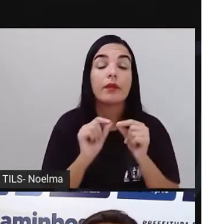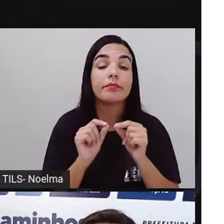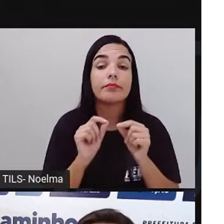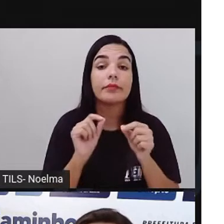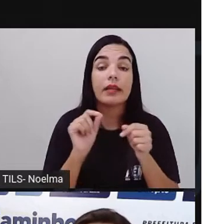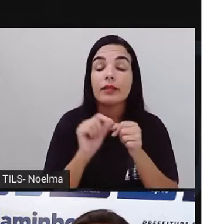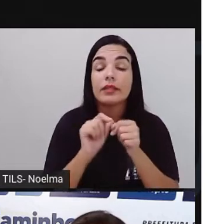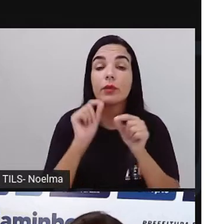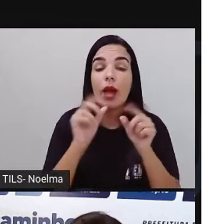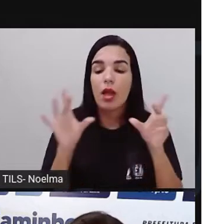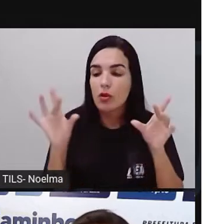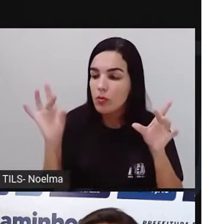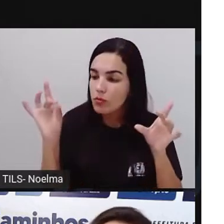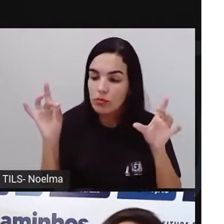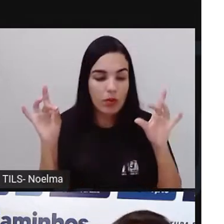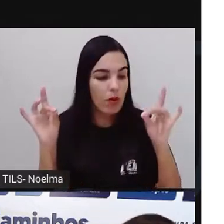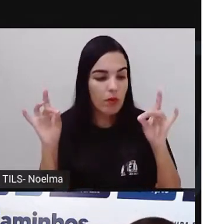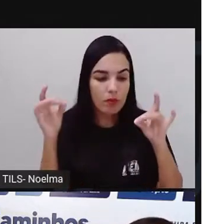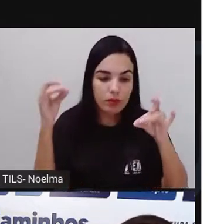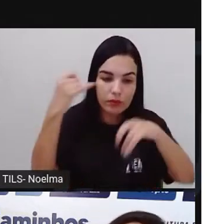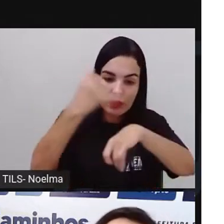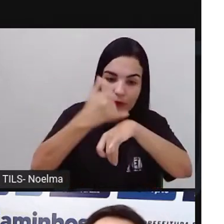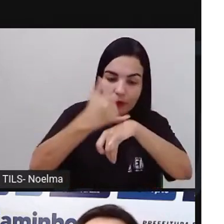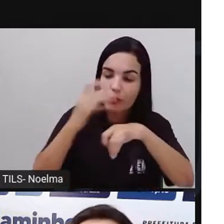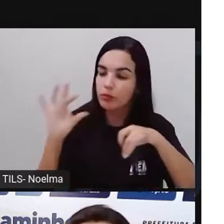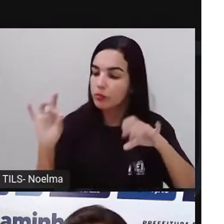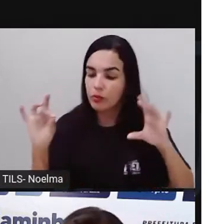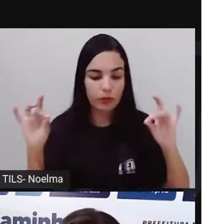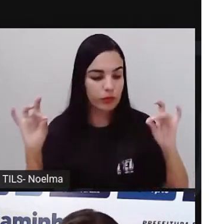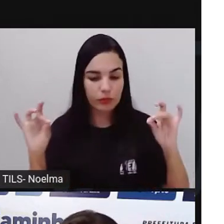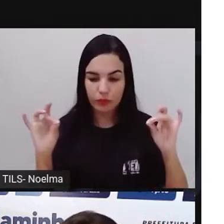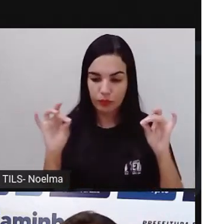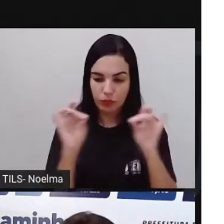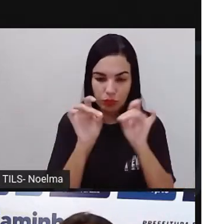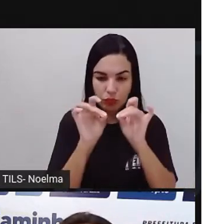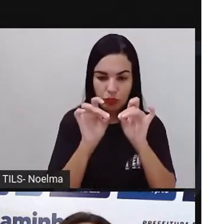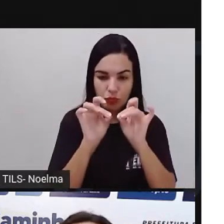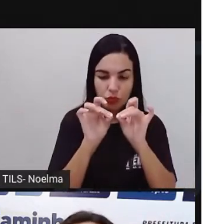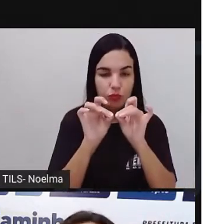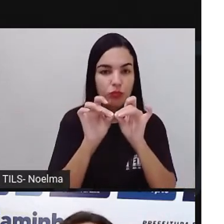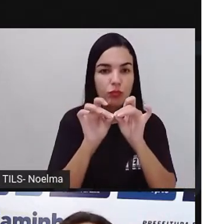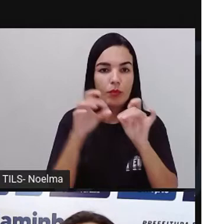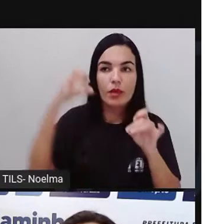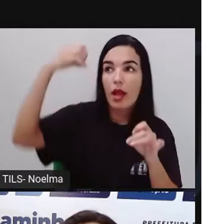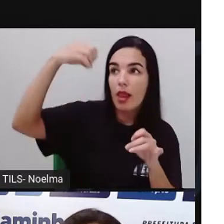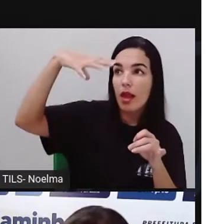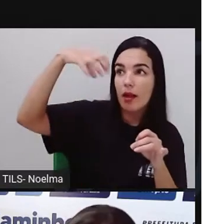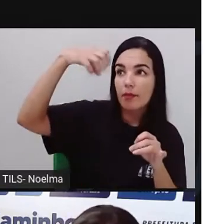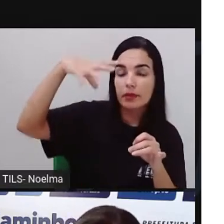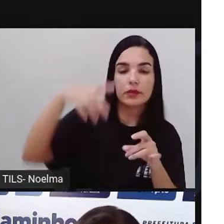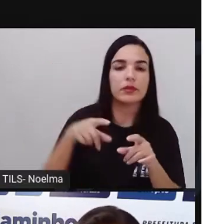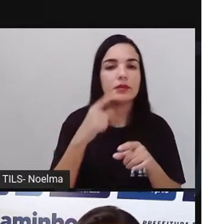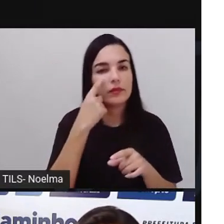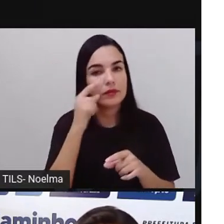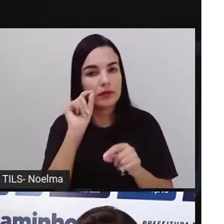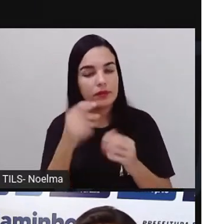simples, unir as pontas dos fios à lâmpada e também às pilhas, formando um circuito elétrico.